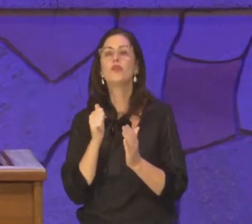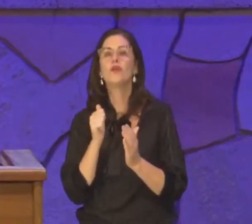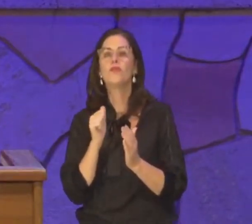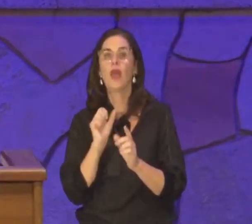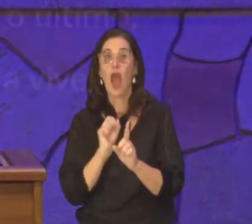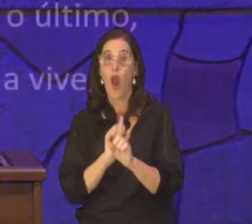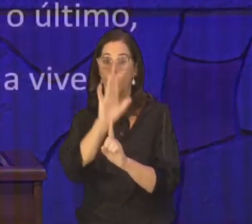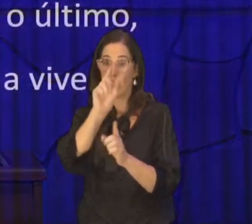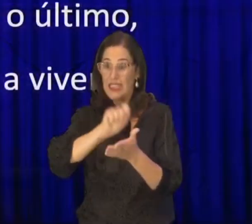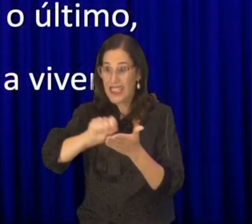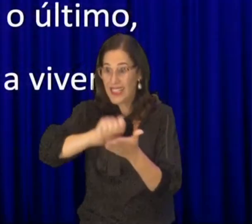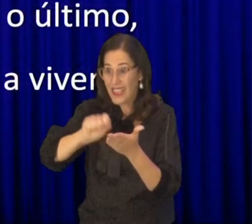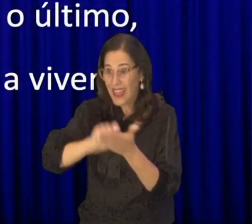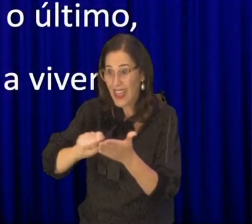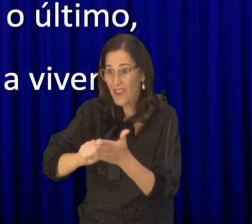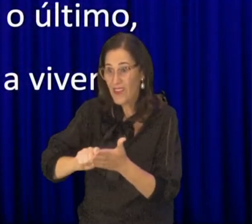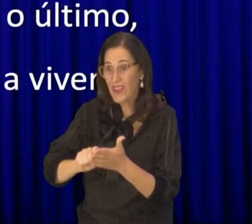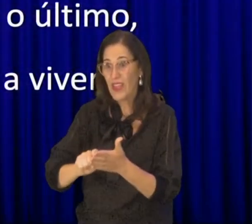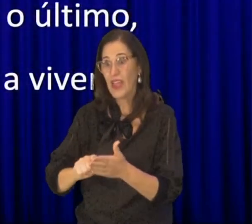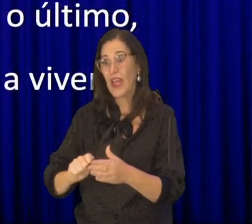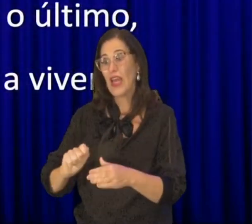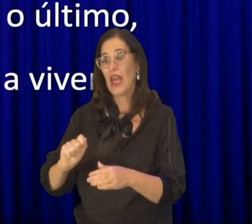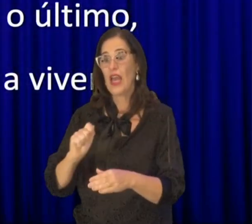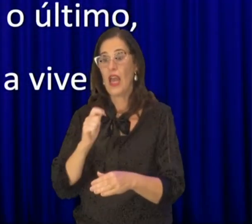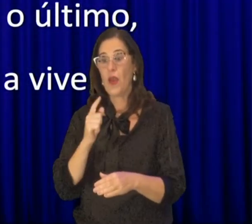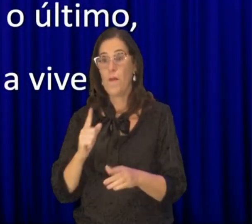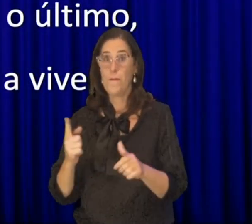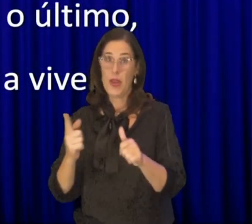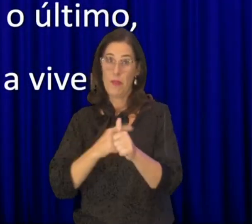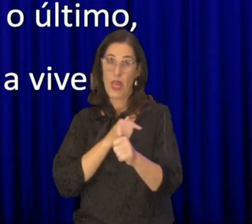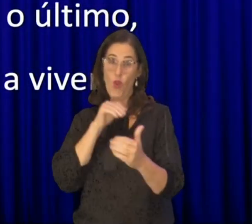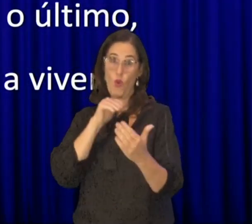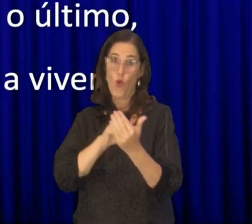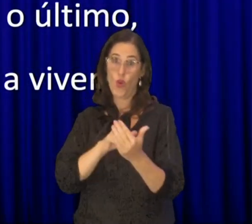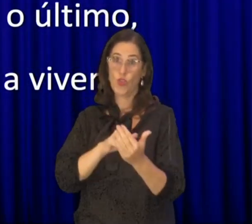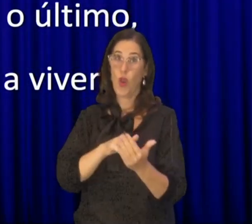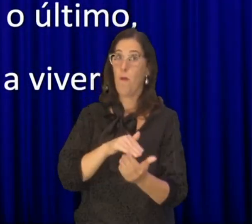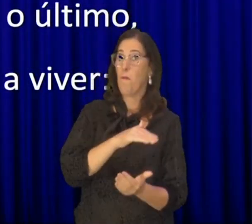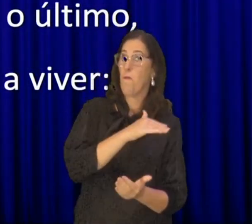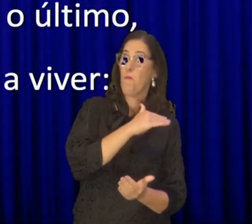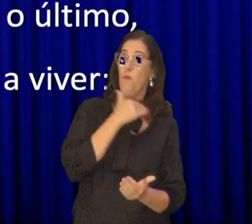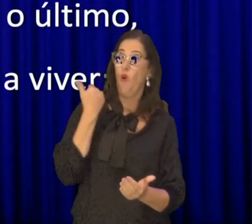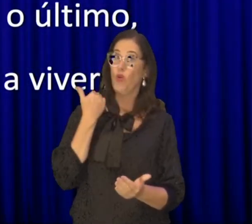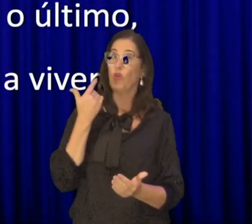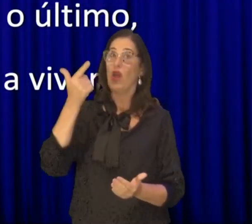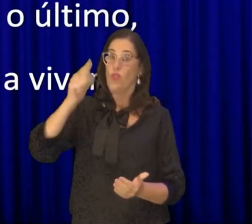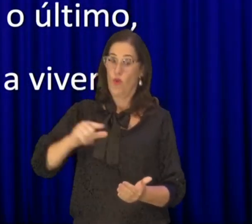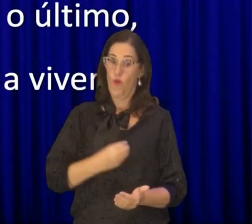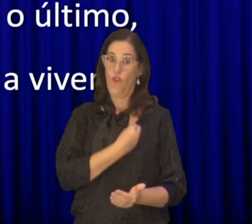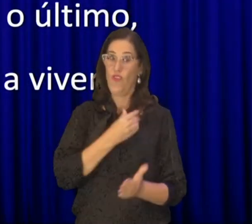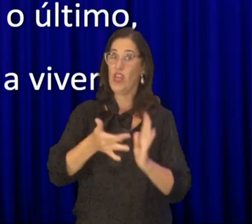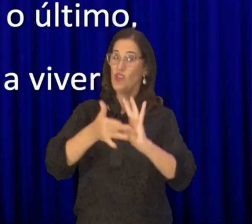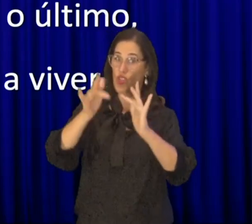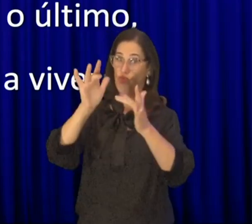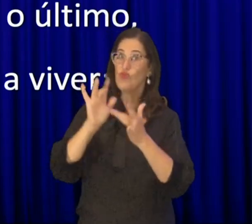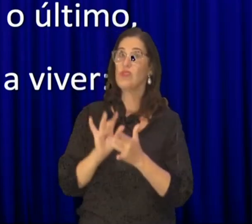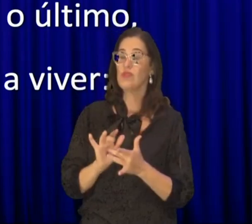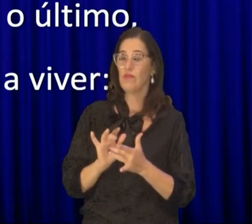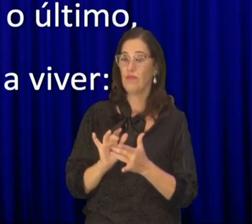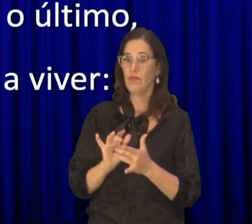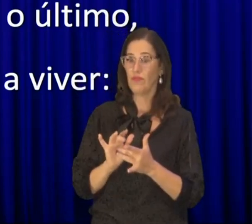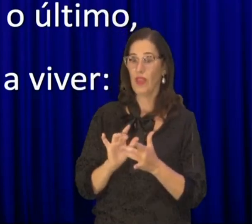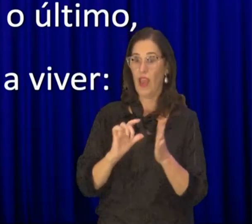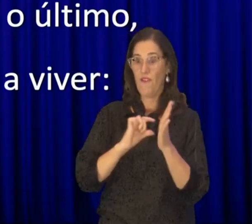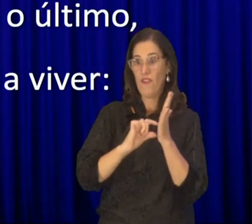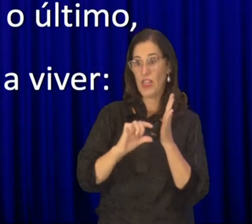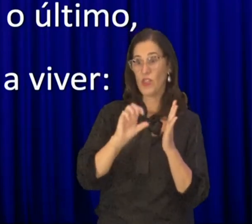igreja escreve: estas coisas diz o primeiro e o último, que esteve morto e tornou a viver. O verso de